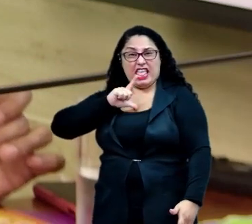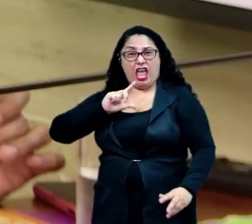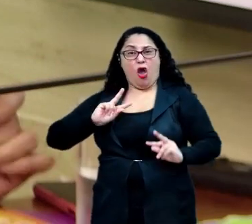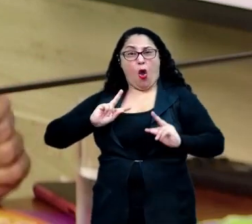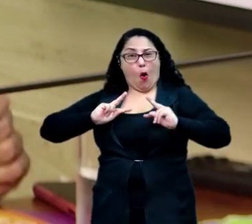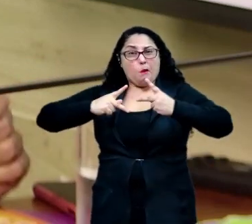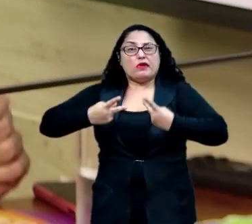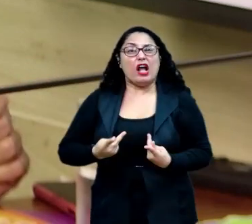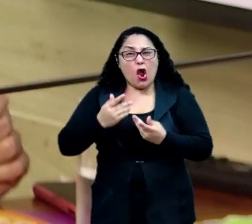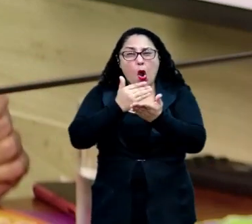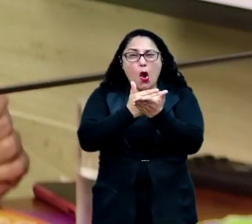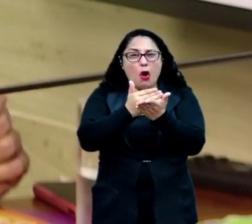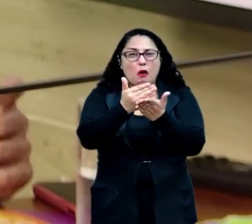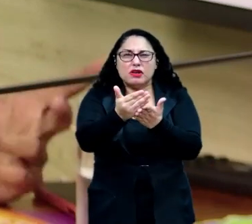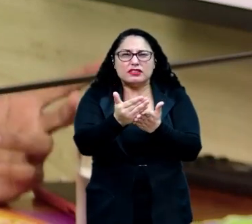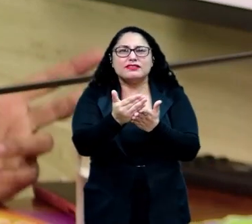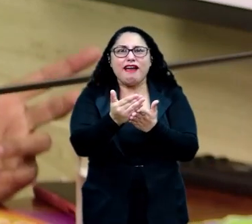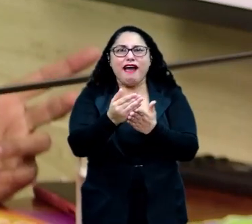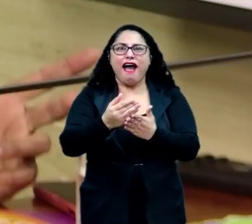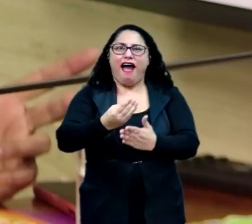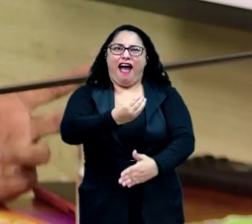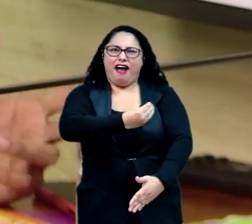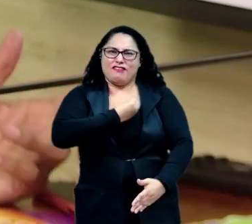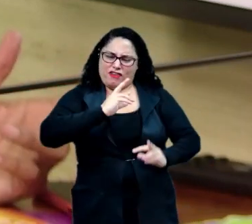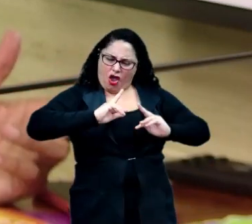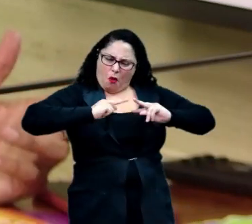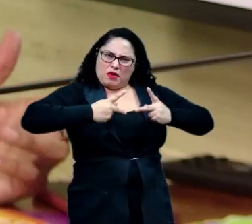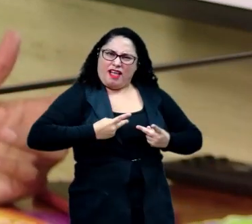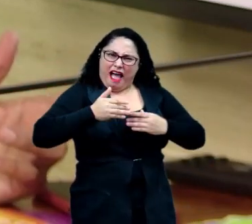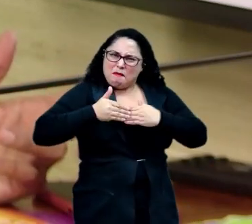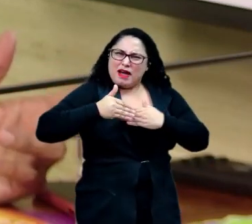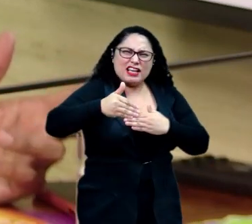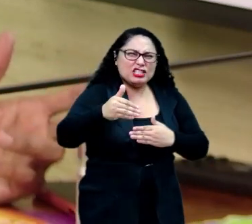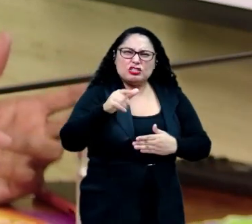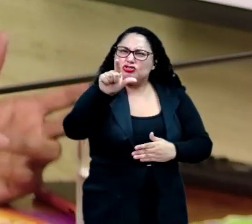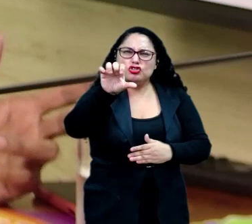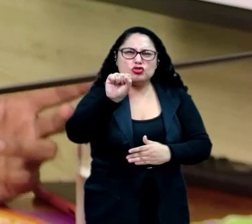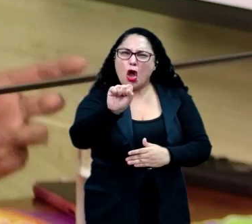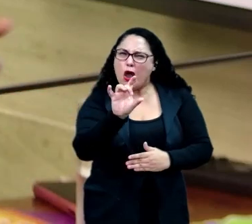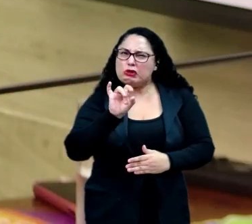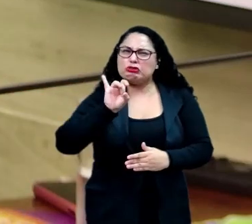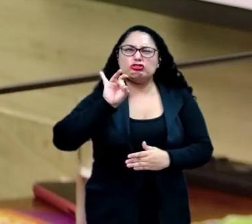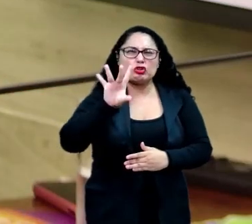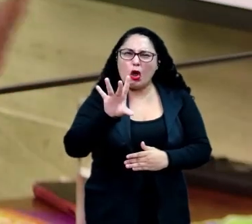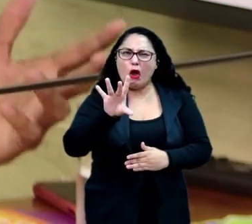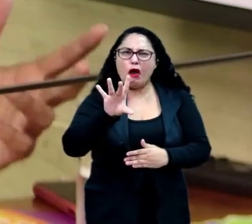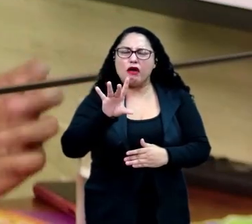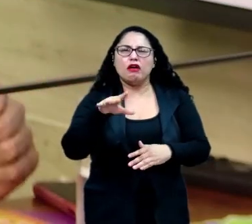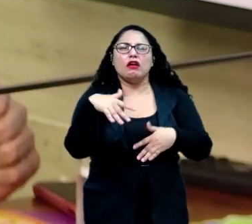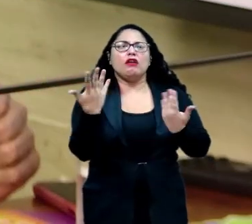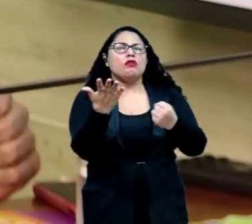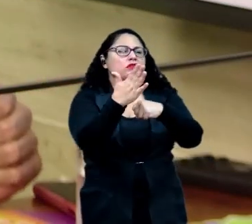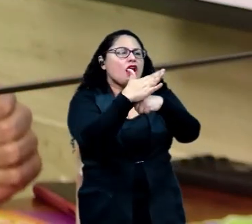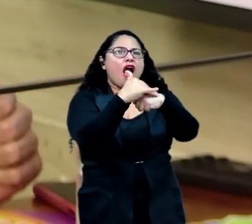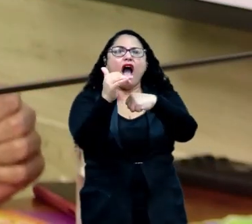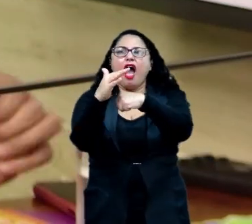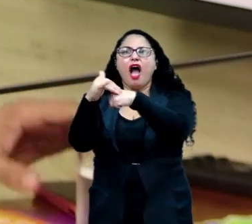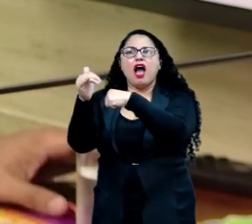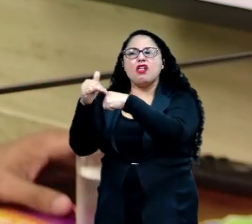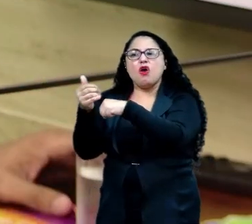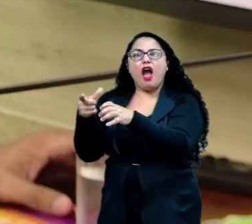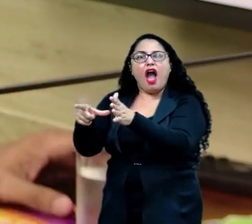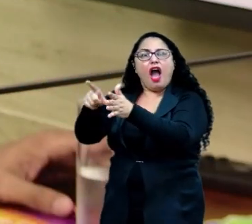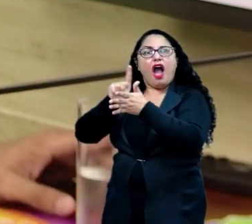poder começar a vivenciar essa humanidade a partir dos 18 anos. E os afetos que a gente compõe antes